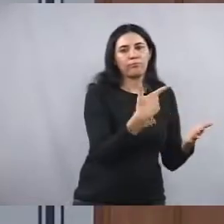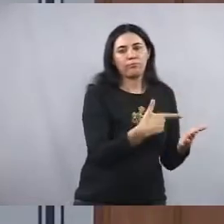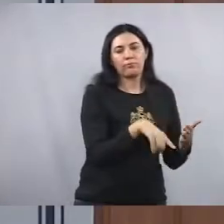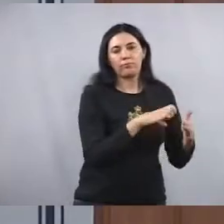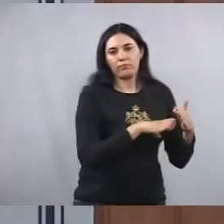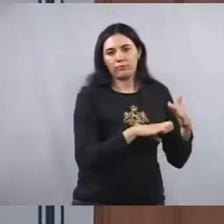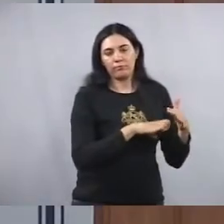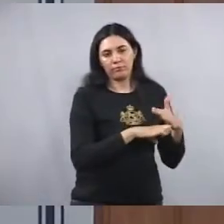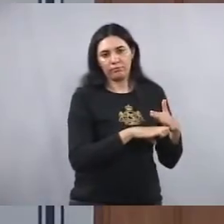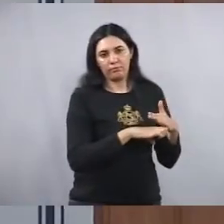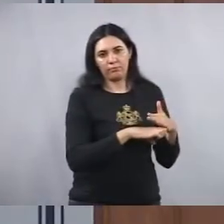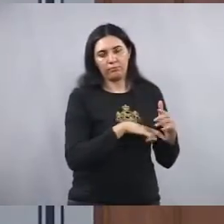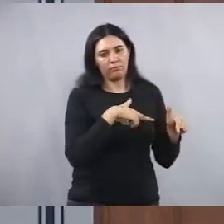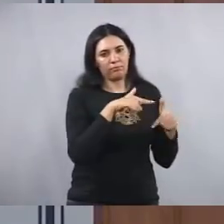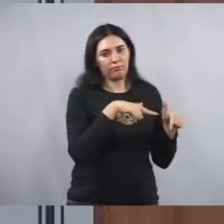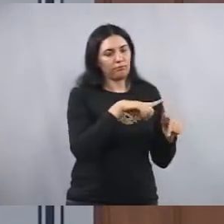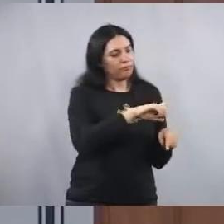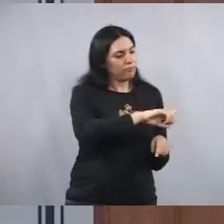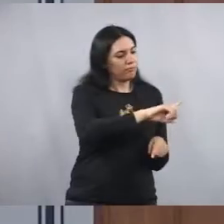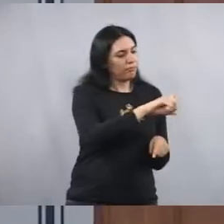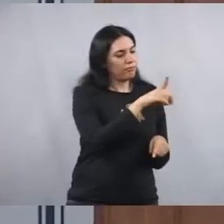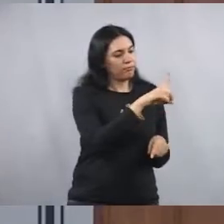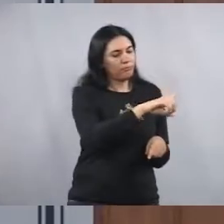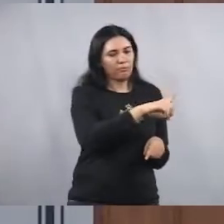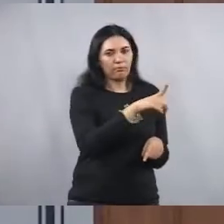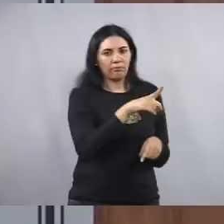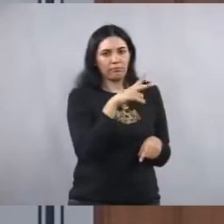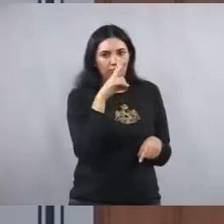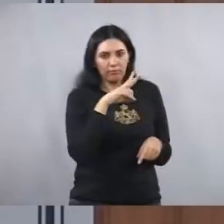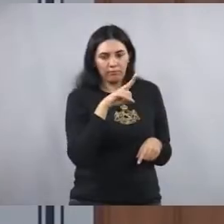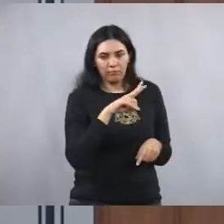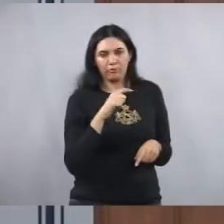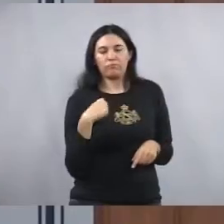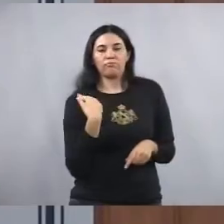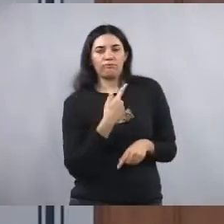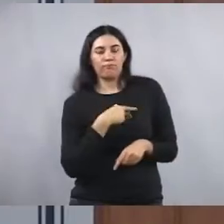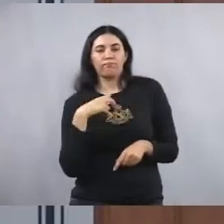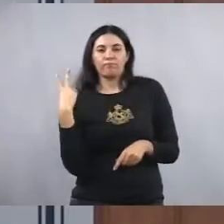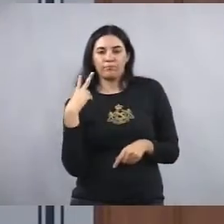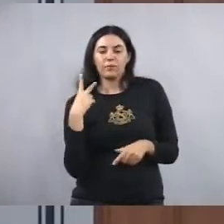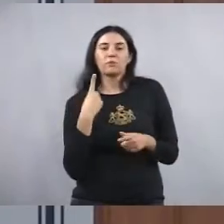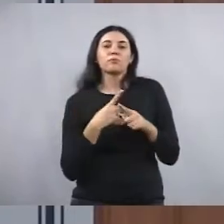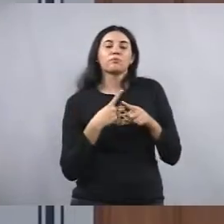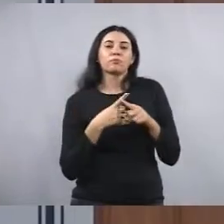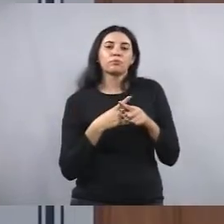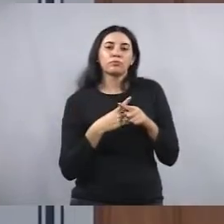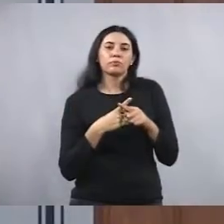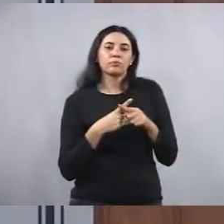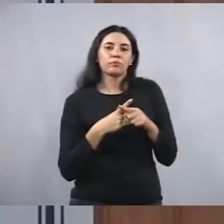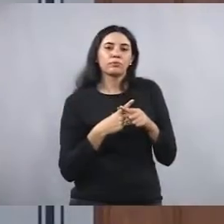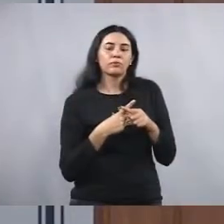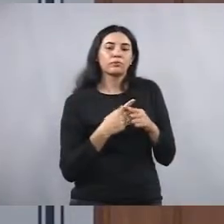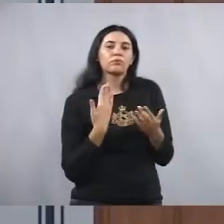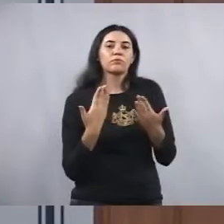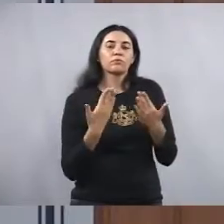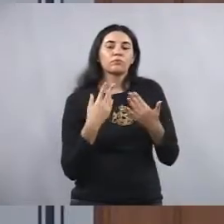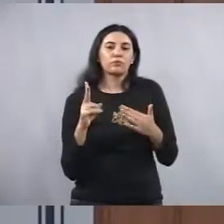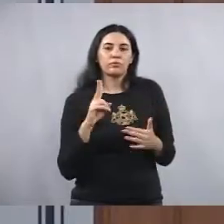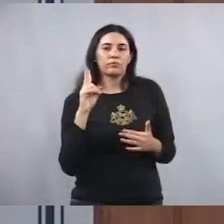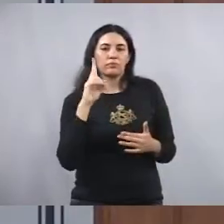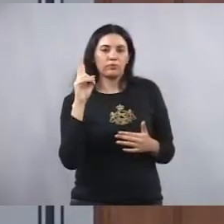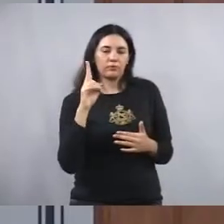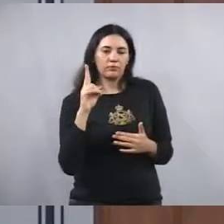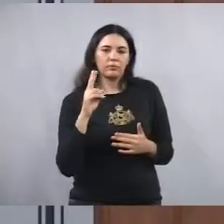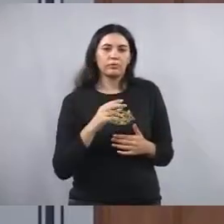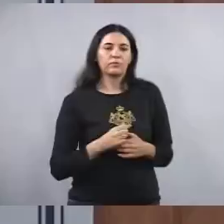a pe a sua casa eu gostaria de saber porque valor porque preço Qual é a